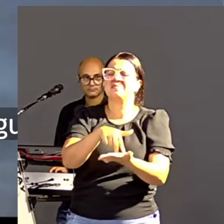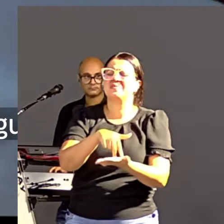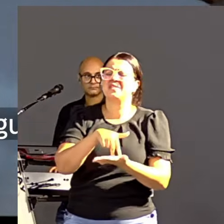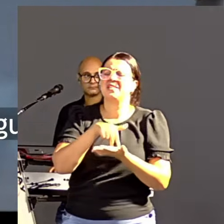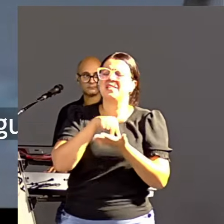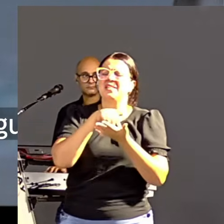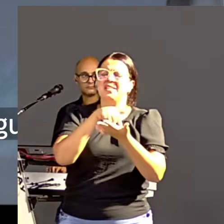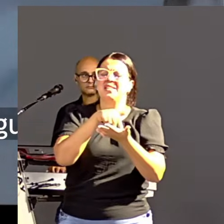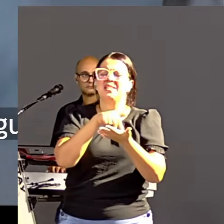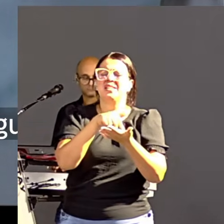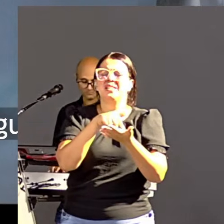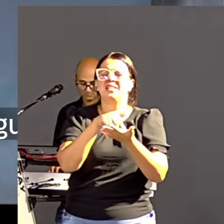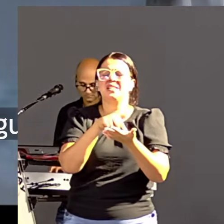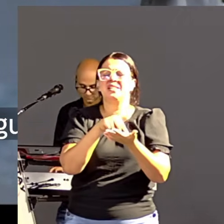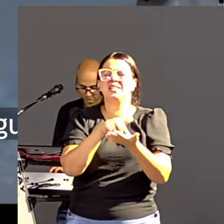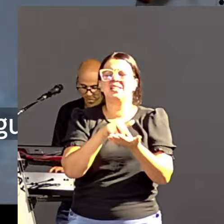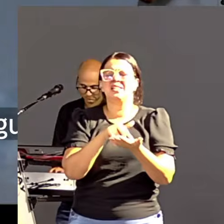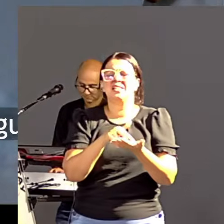seguro,